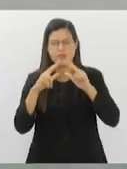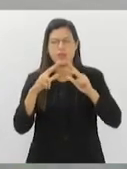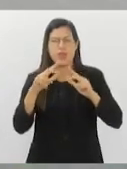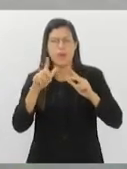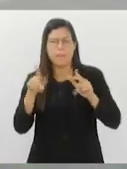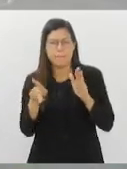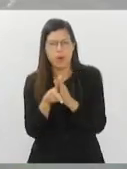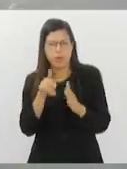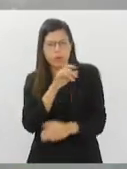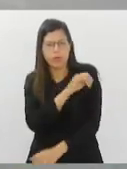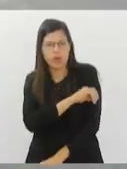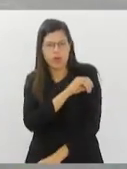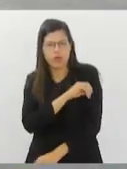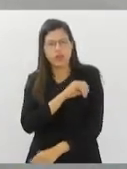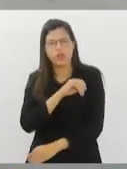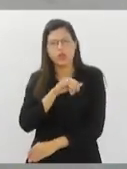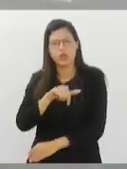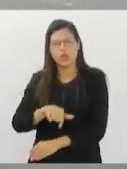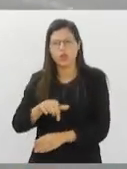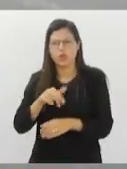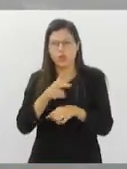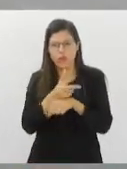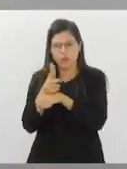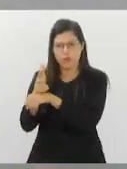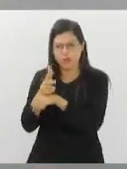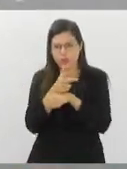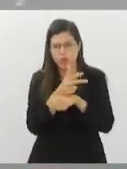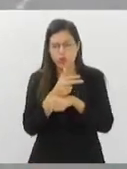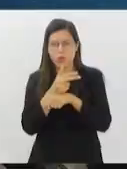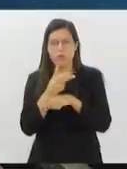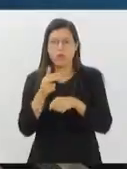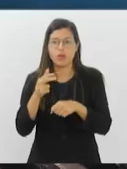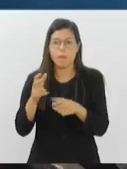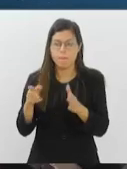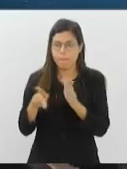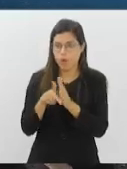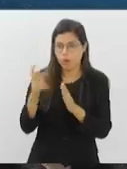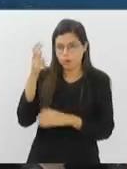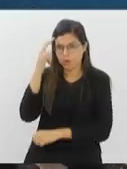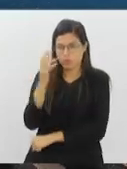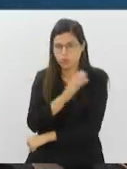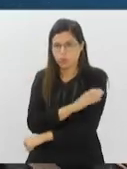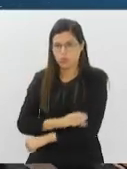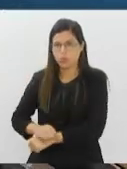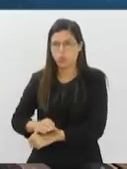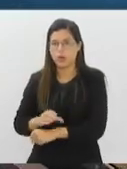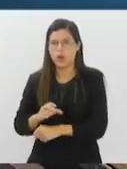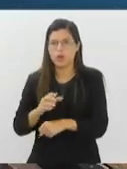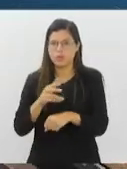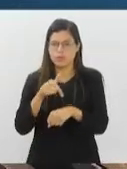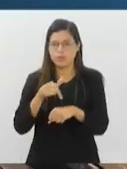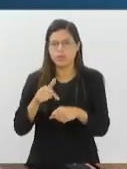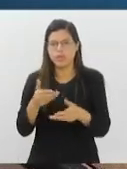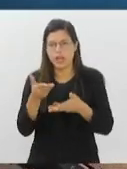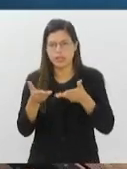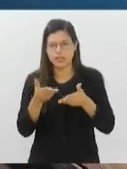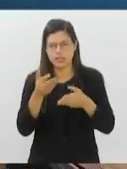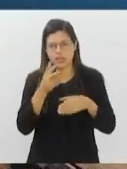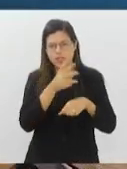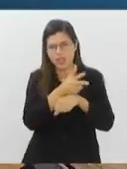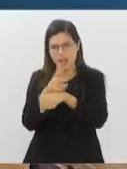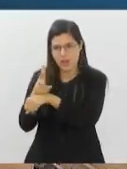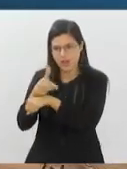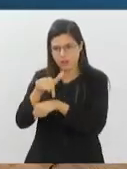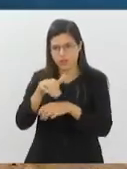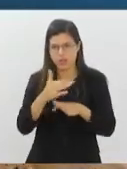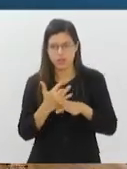Commission, departamento da Rio Film, órgão da Secretaria Municipal de Cultura, que atende as produções que gravam no município. A cada dia, pelo